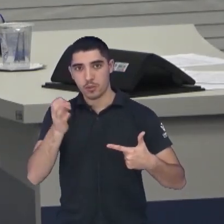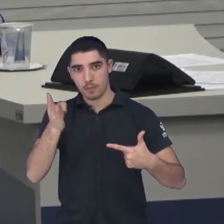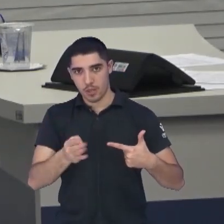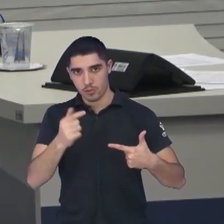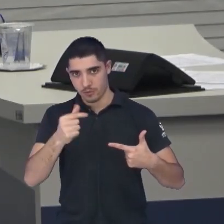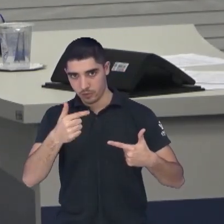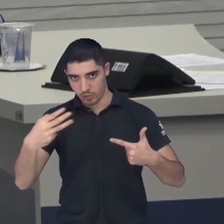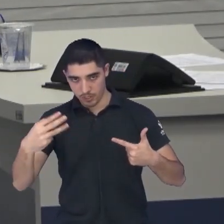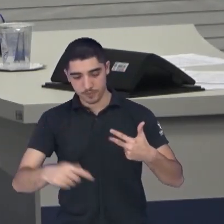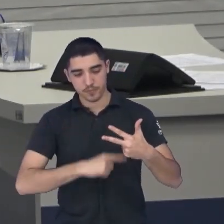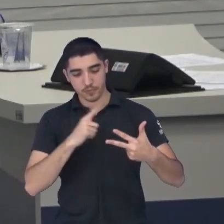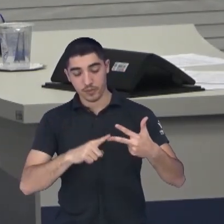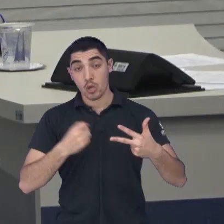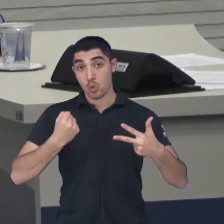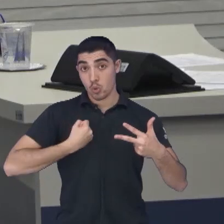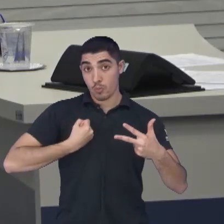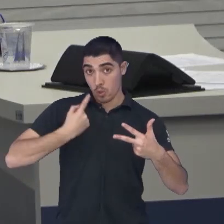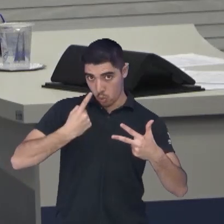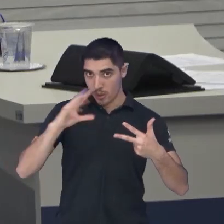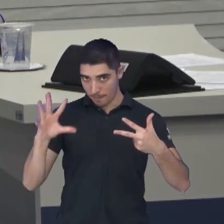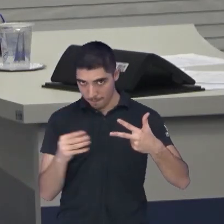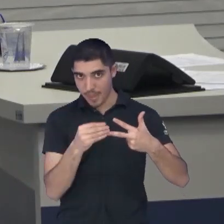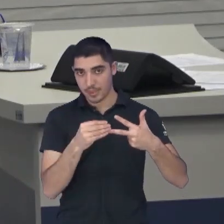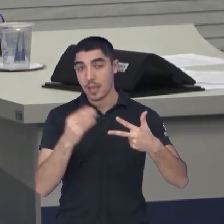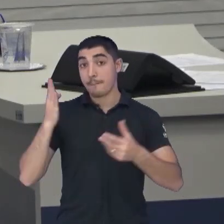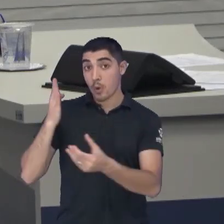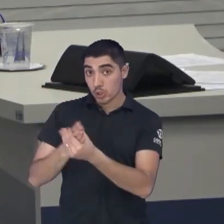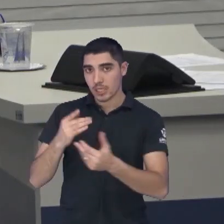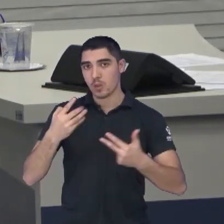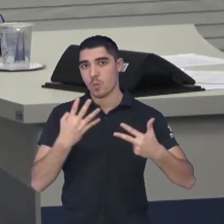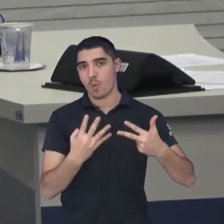10.681/2023, emenda número 1 ao processo